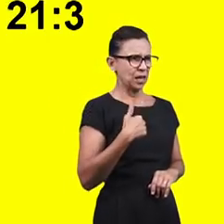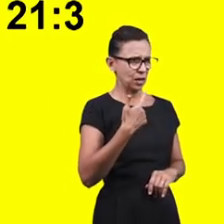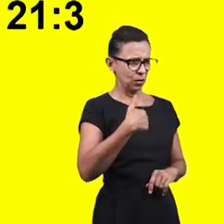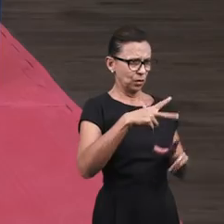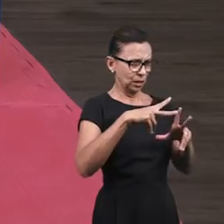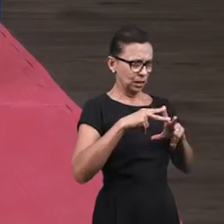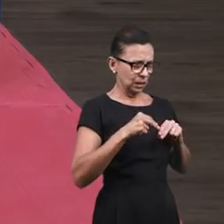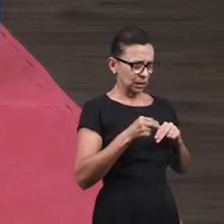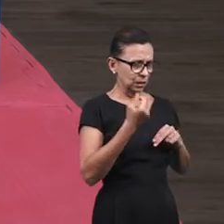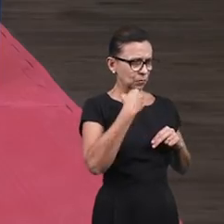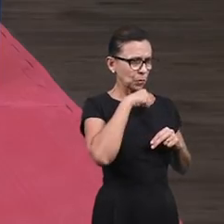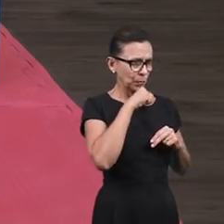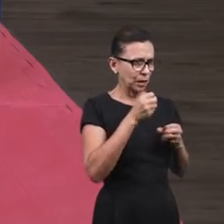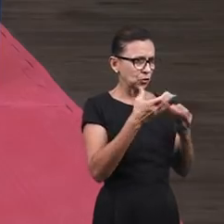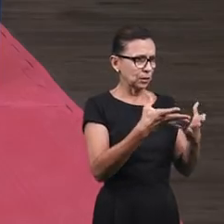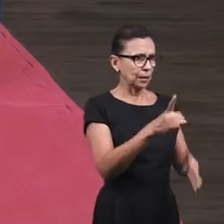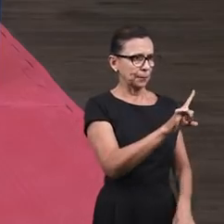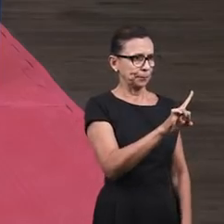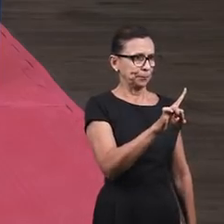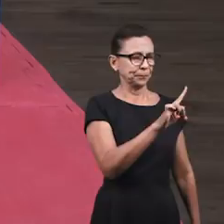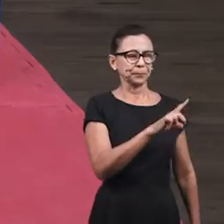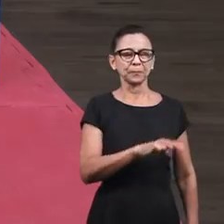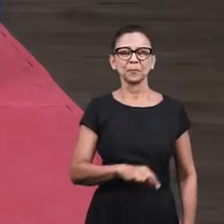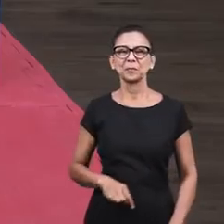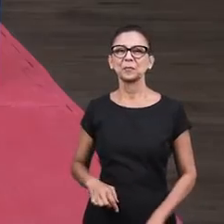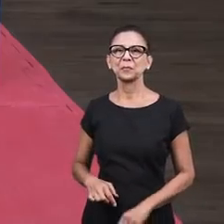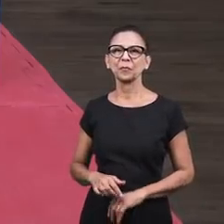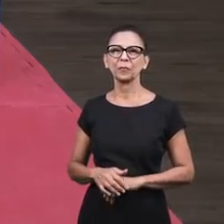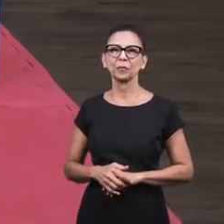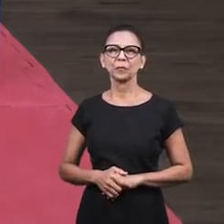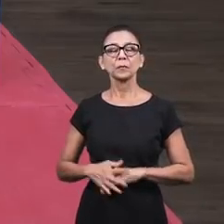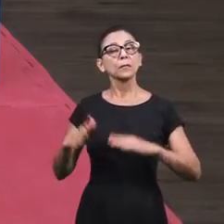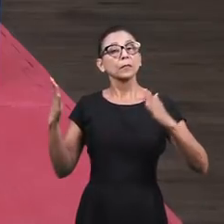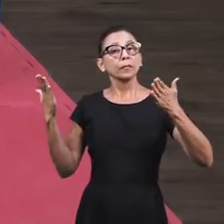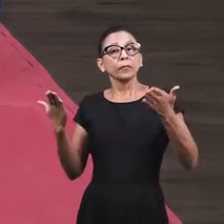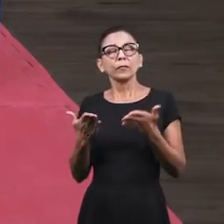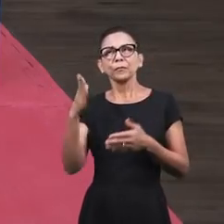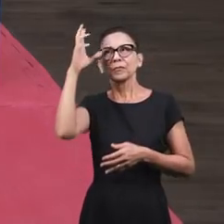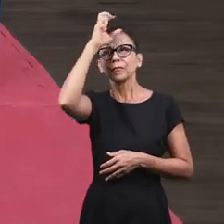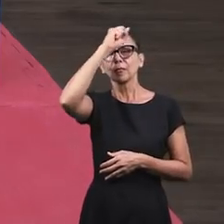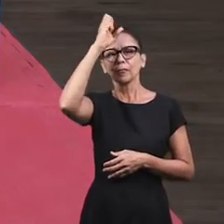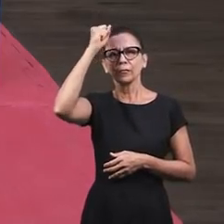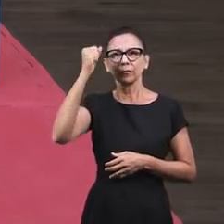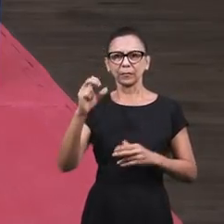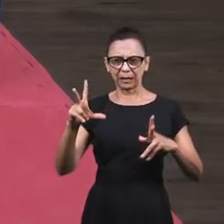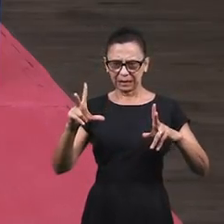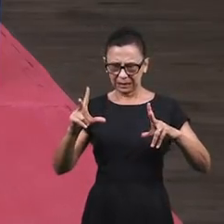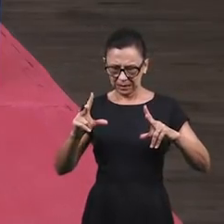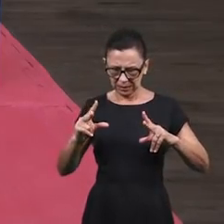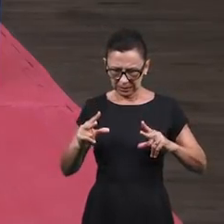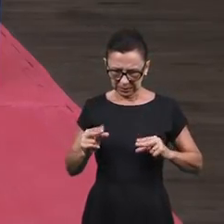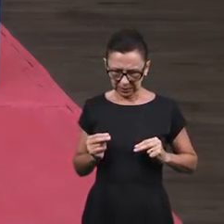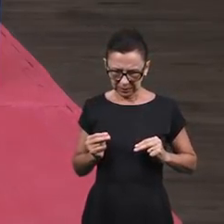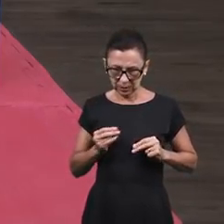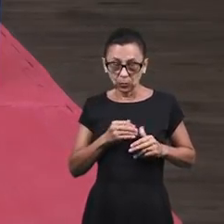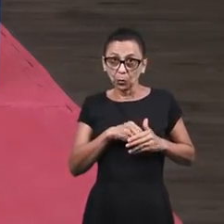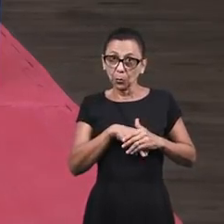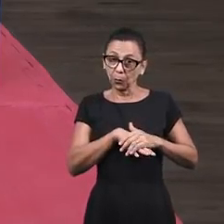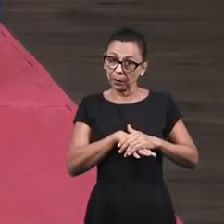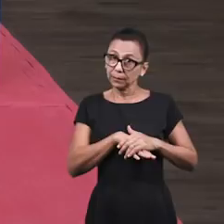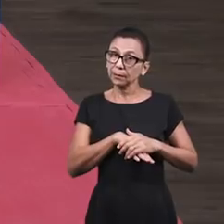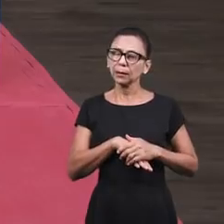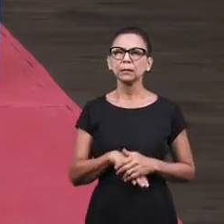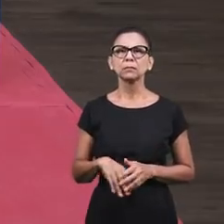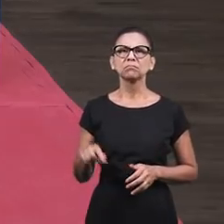pais E hoje nós vamos aprender a guardar a herança mas o que é